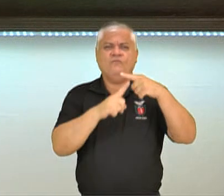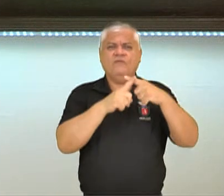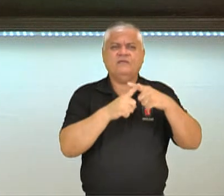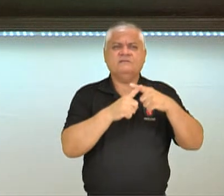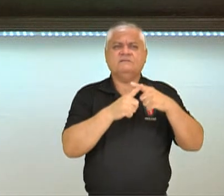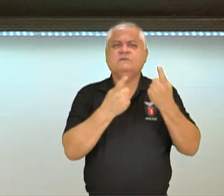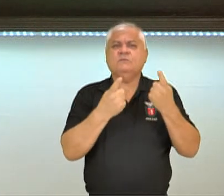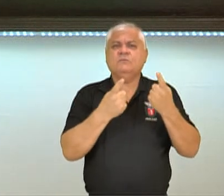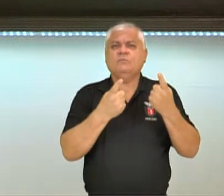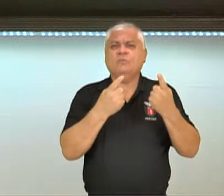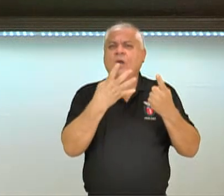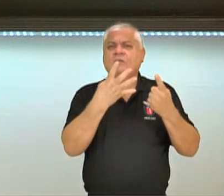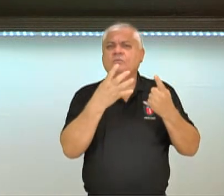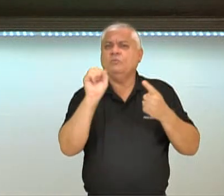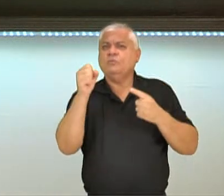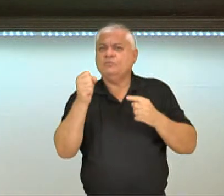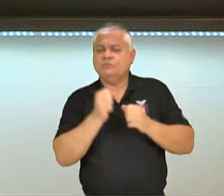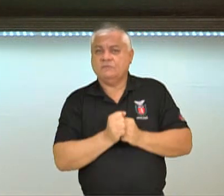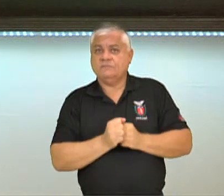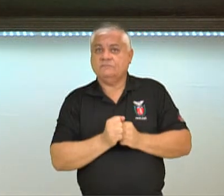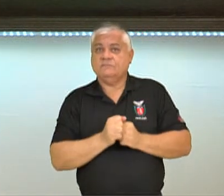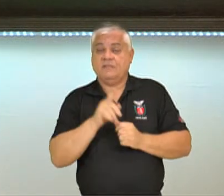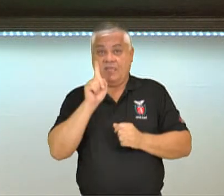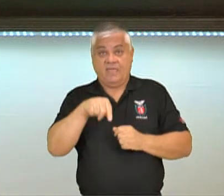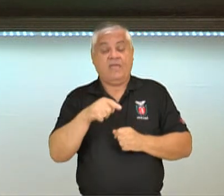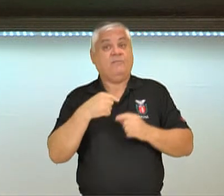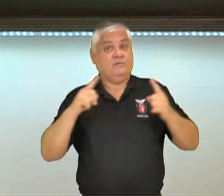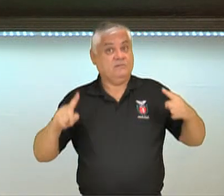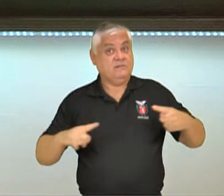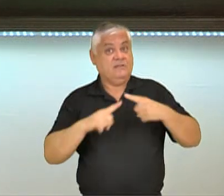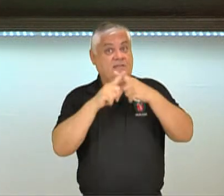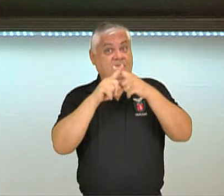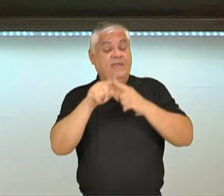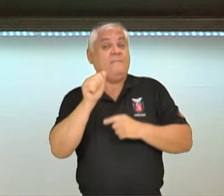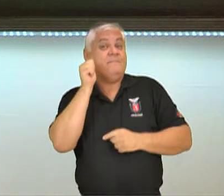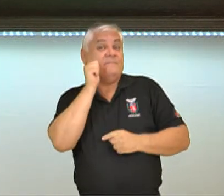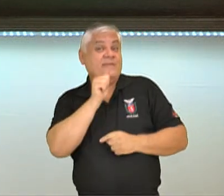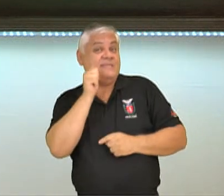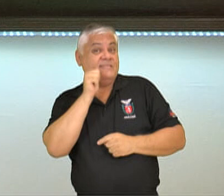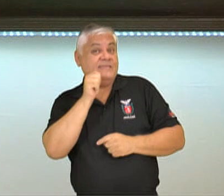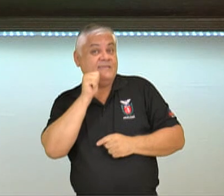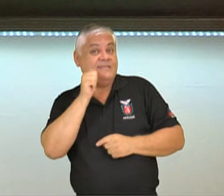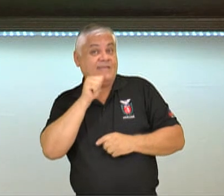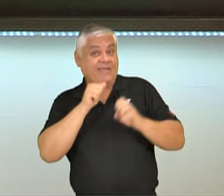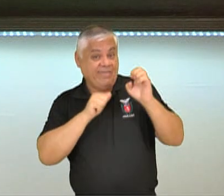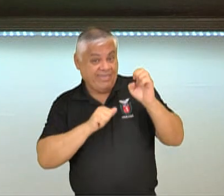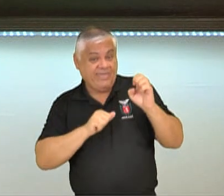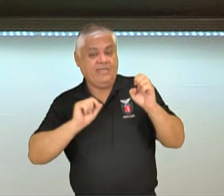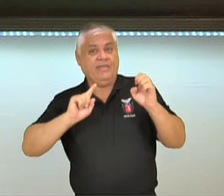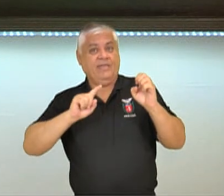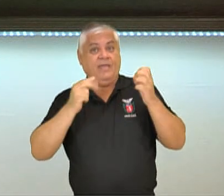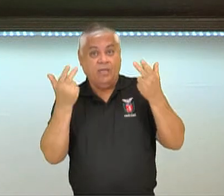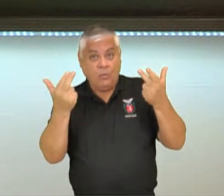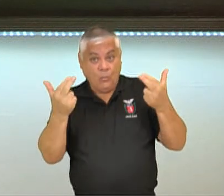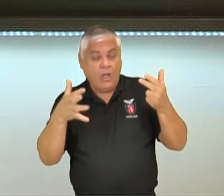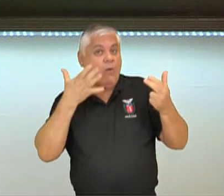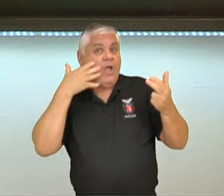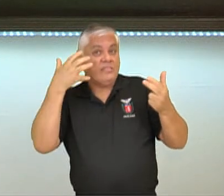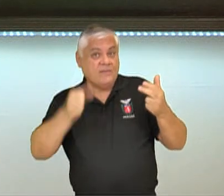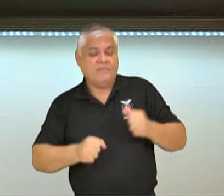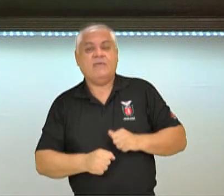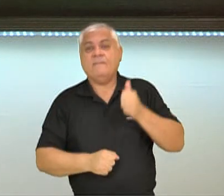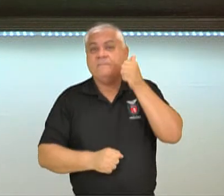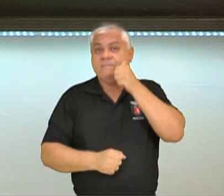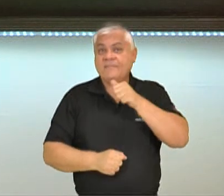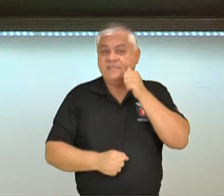gente, que a gente está usando aqui a regra do E. Eu quero uma menina e portadora. Eu quero uma menina